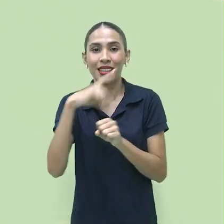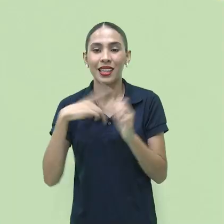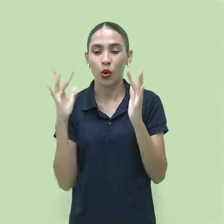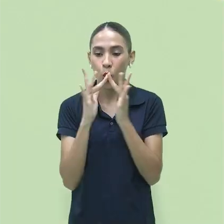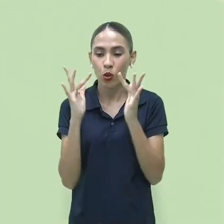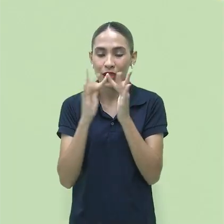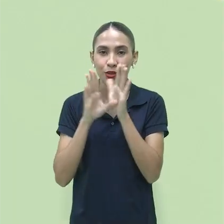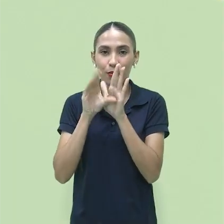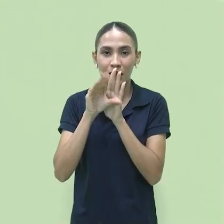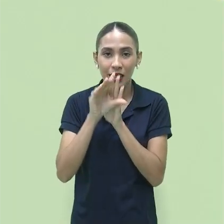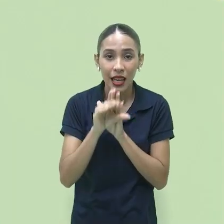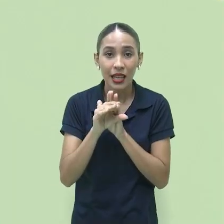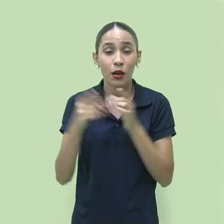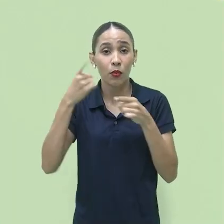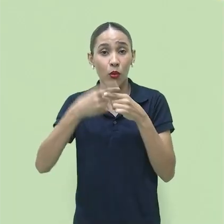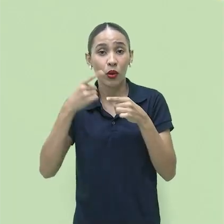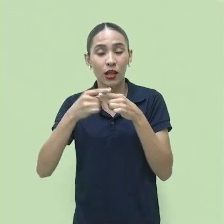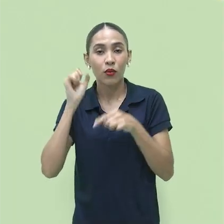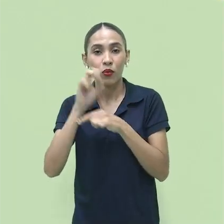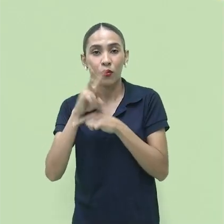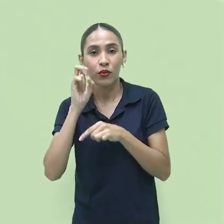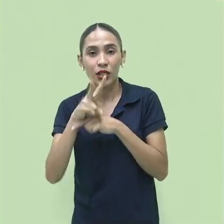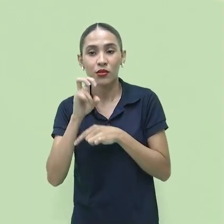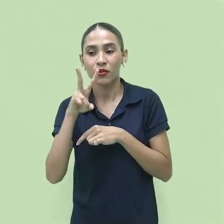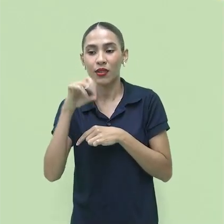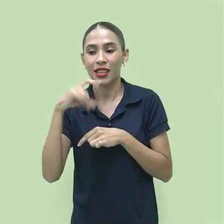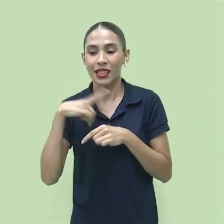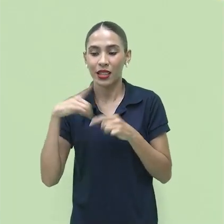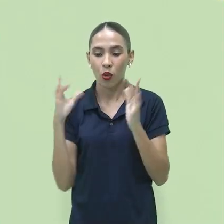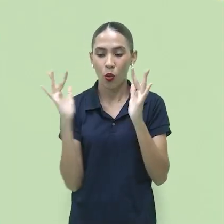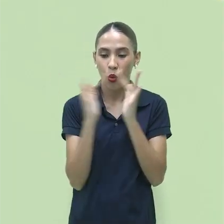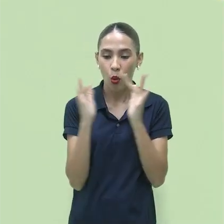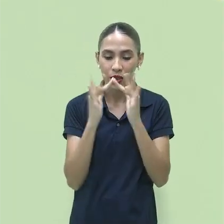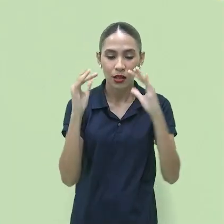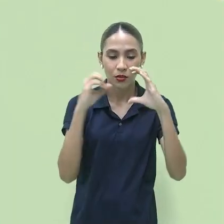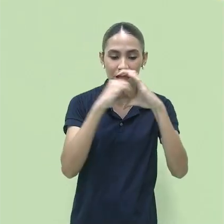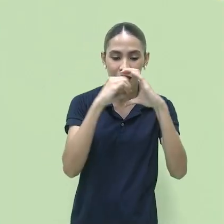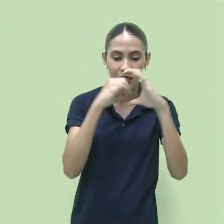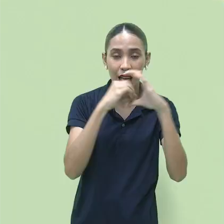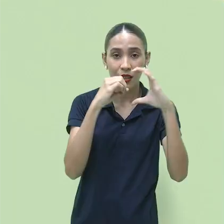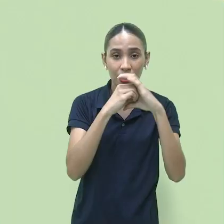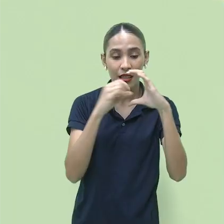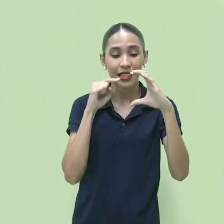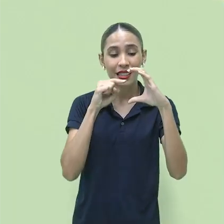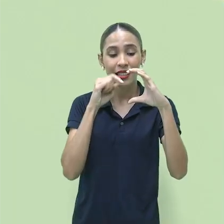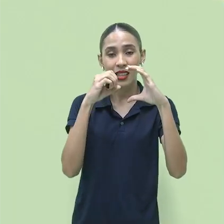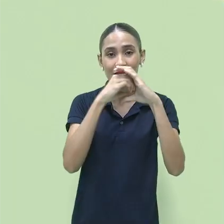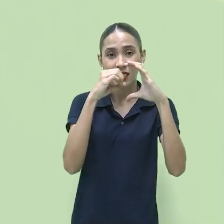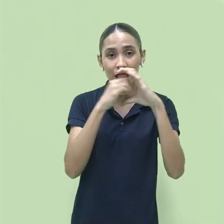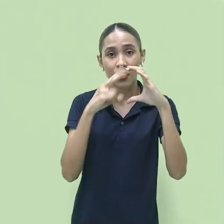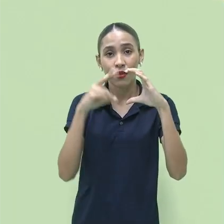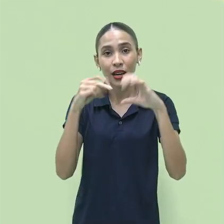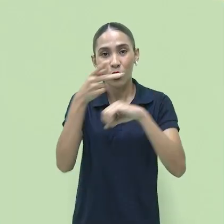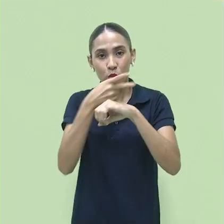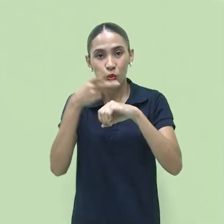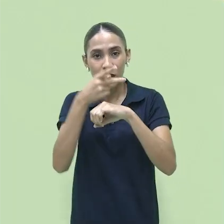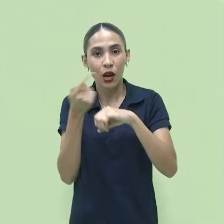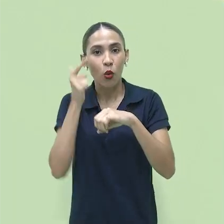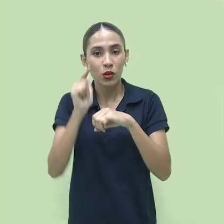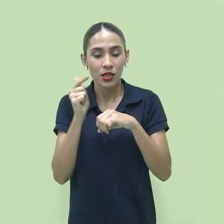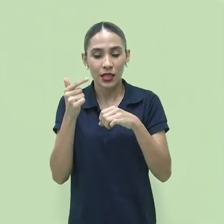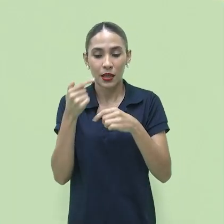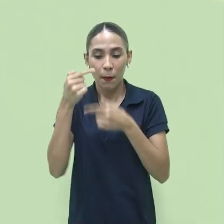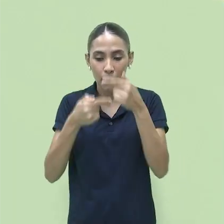nesse processo, porque o vírus ele vai atacar ali aquela célula e ela vai utilizar aquela célula para a reprodução